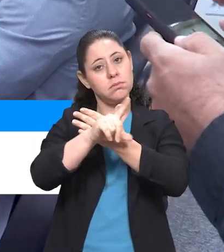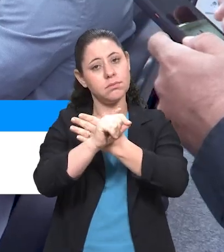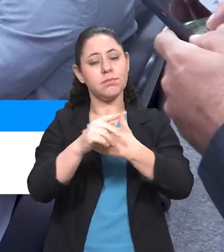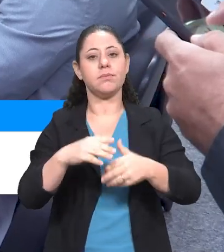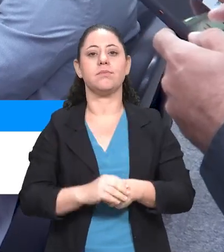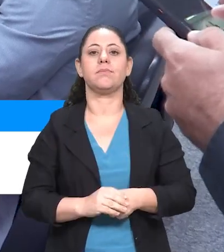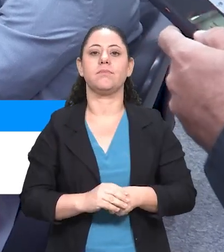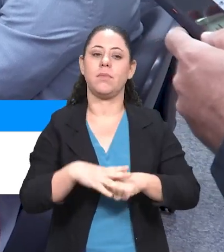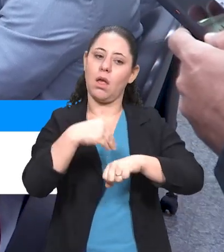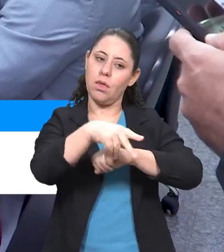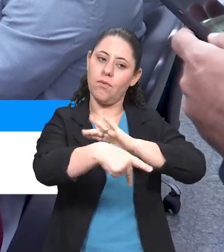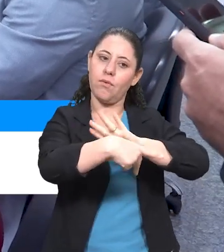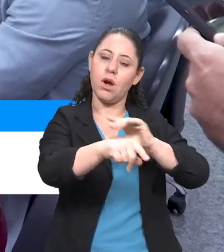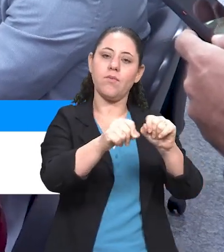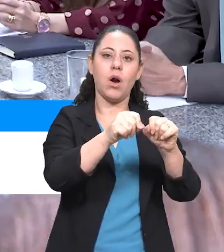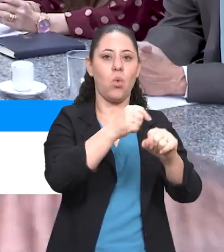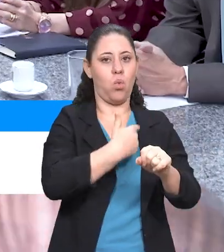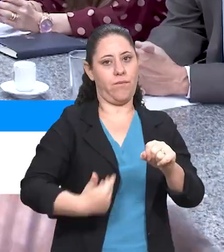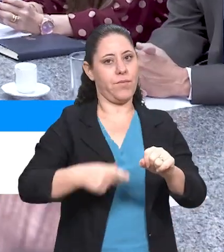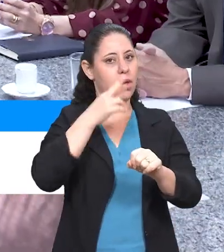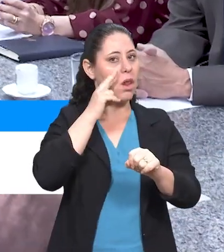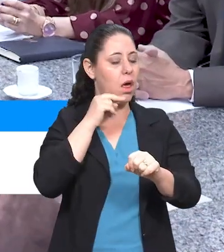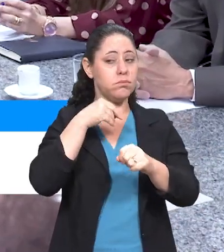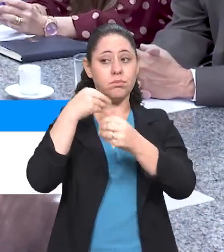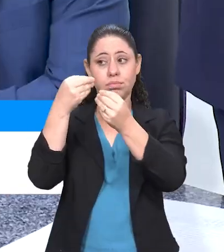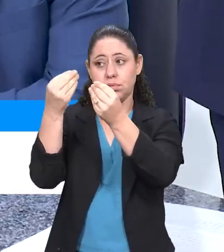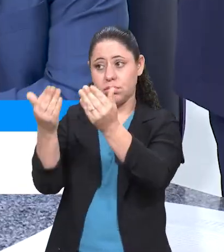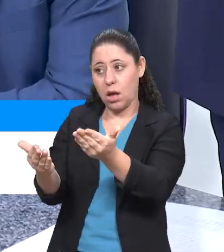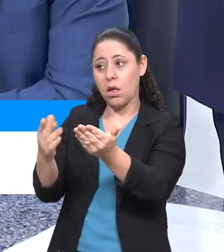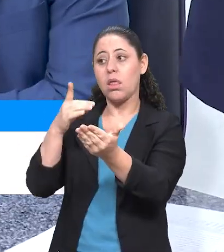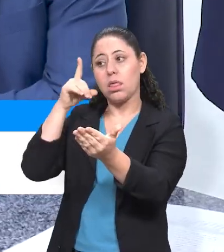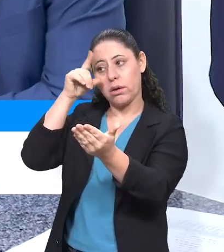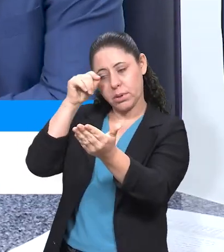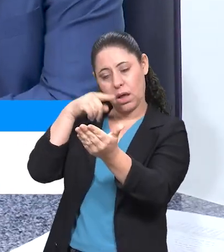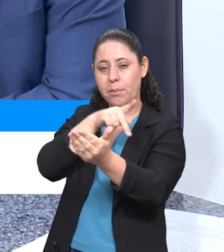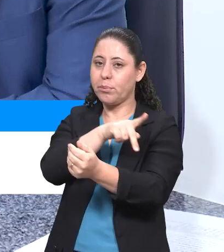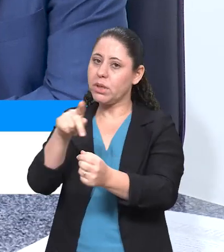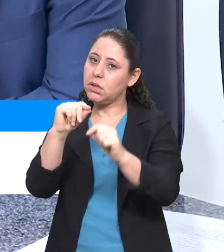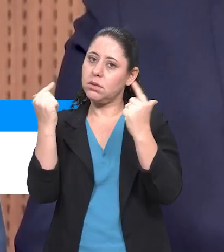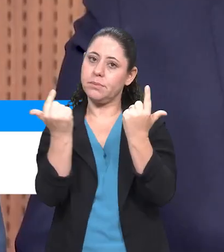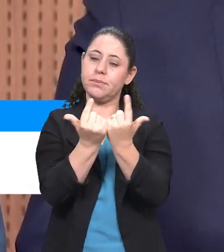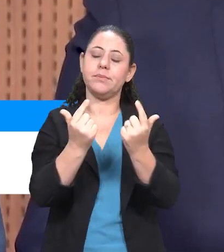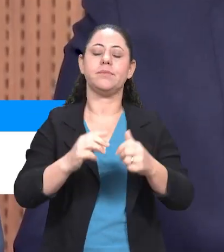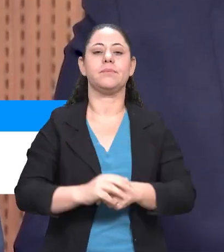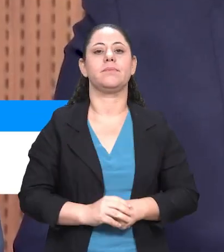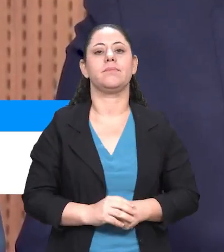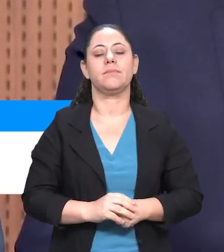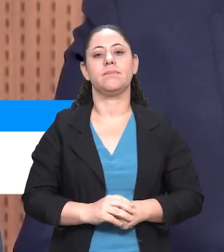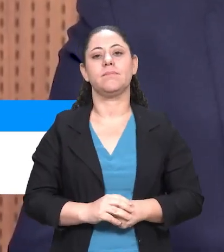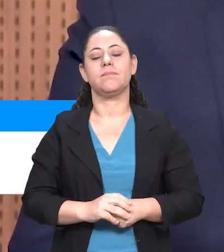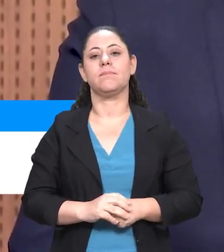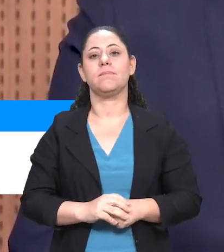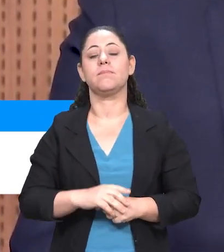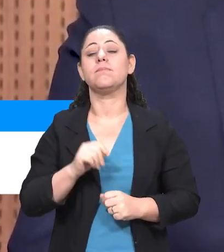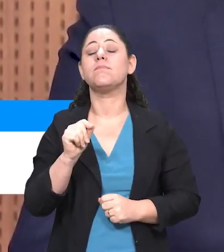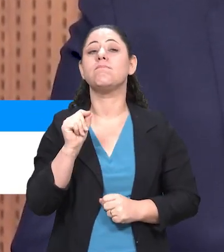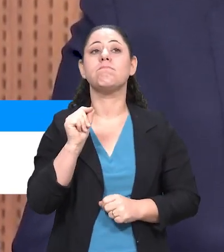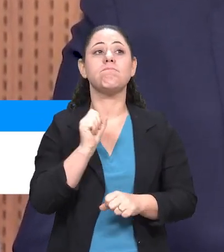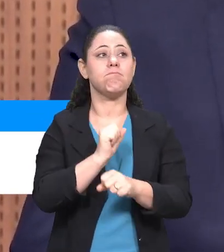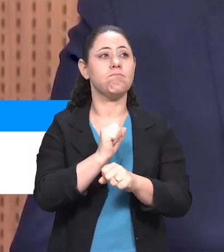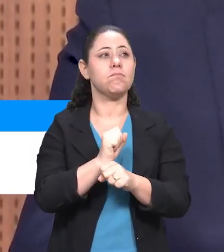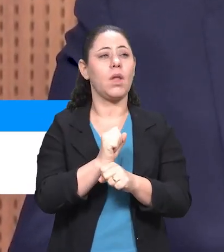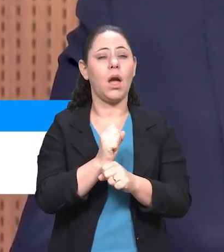entrega foi feita pelo Governador Eduardo ridu ao Deputado Gerson claro que Preside a assembleia espero que a gente possa com muito